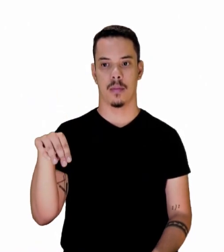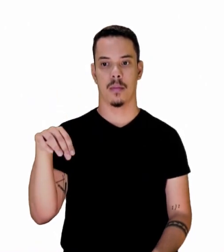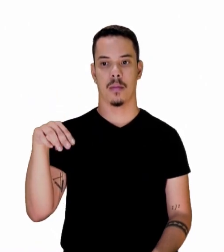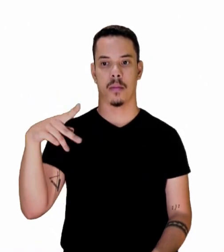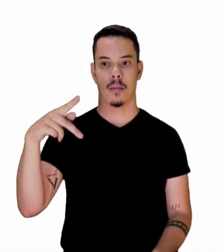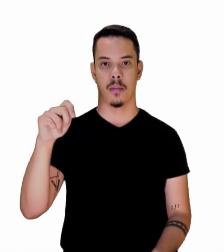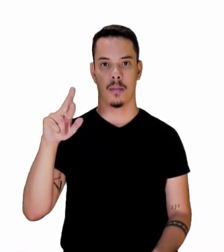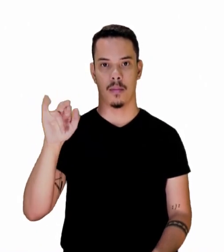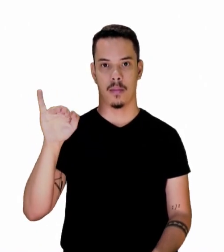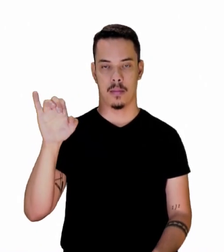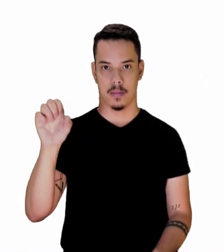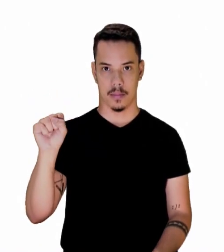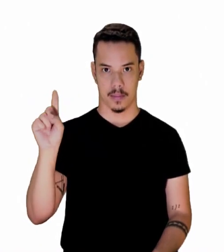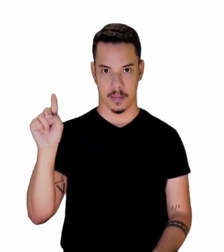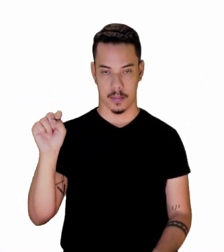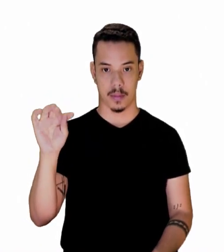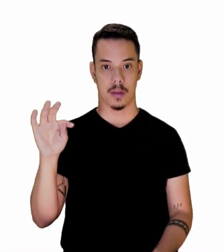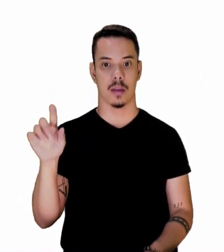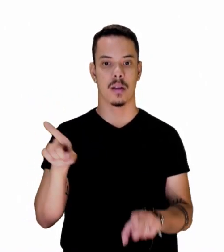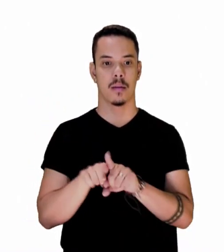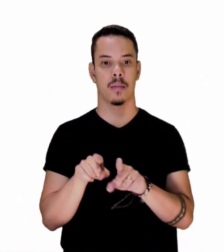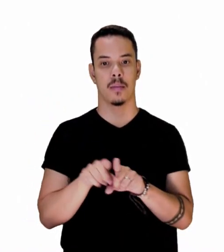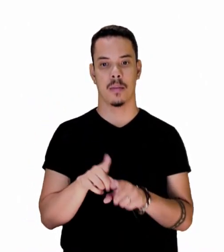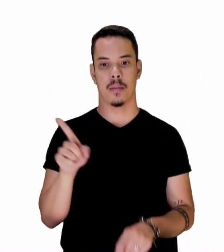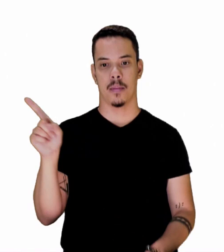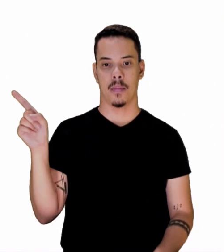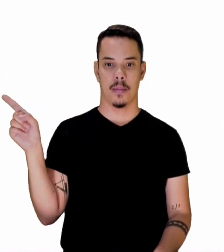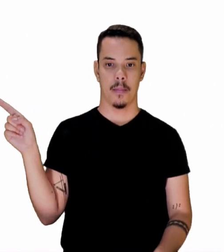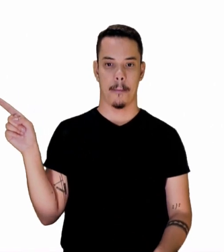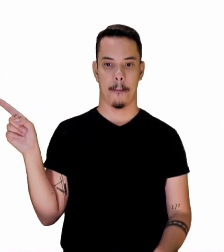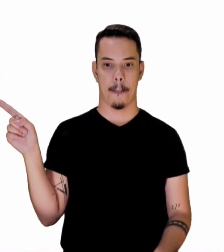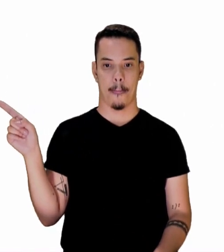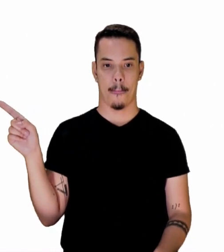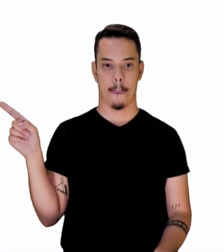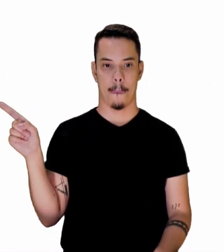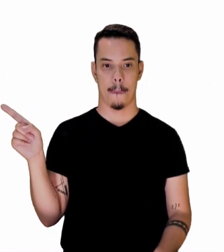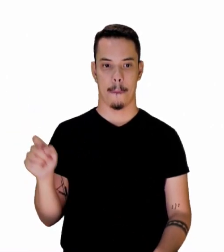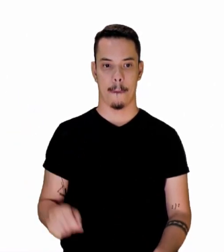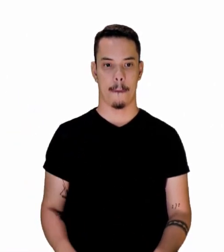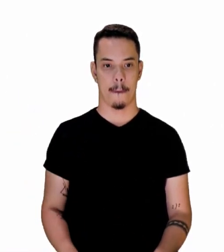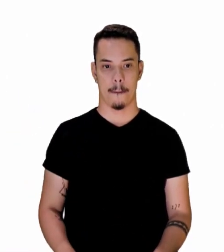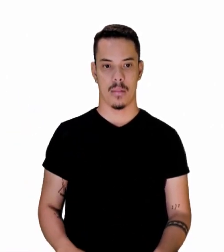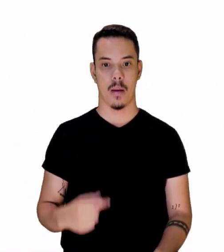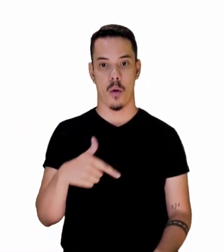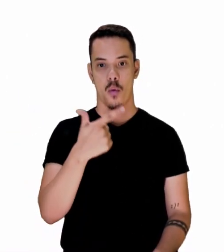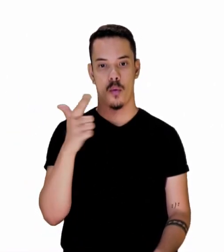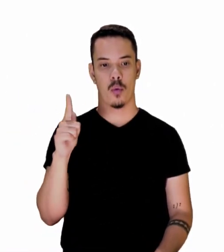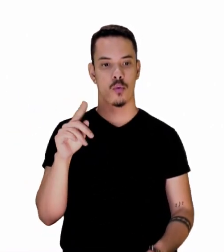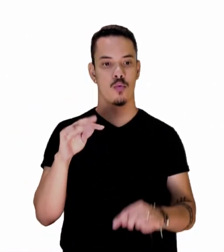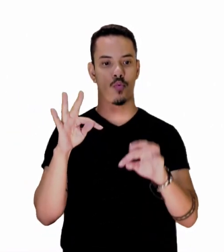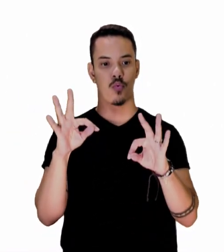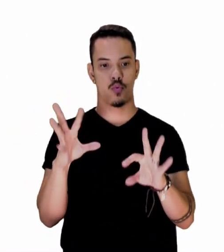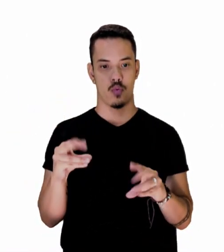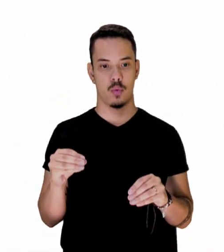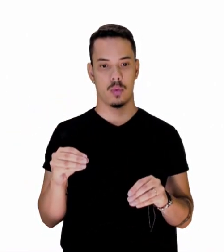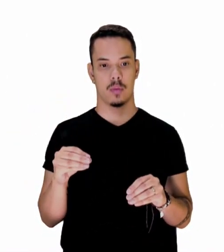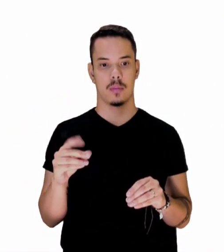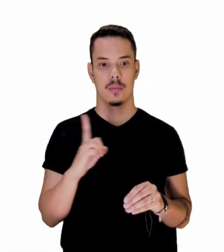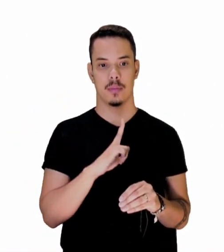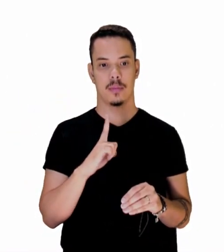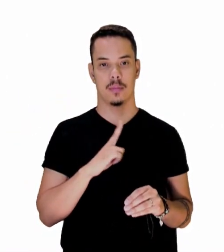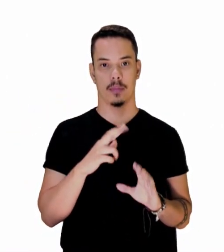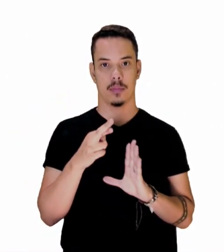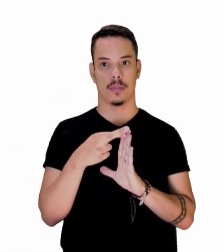E as paroxítonas terminadas em L, I, N, U, S, R,